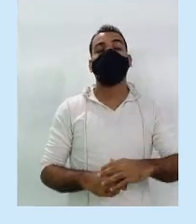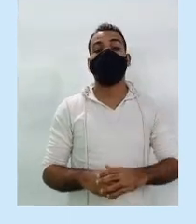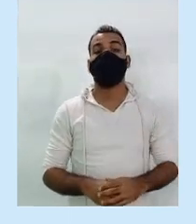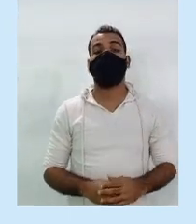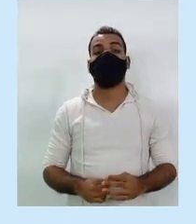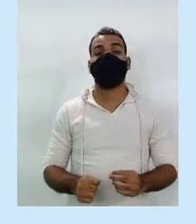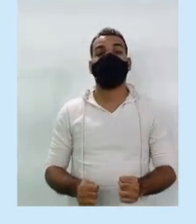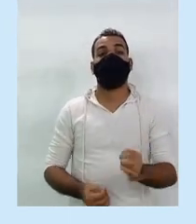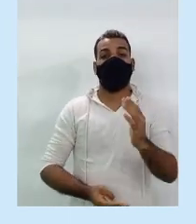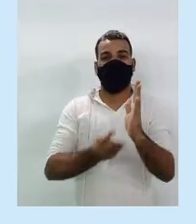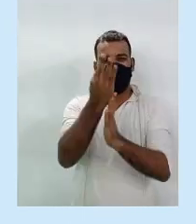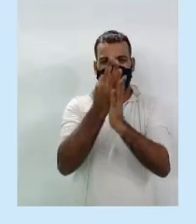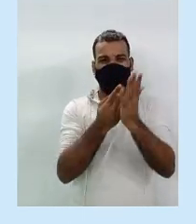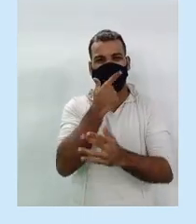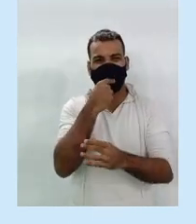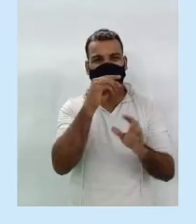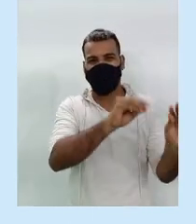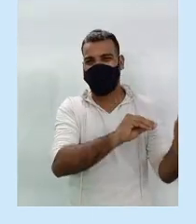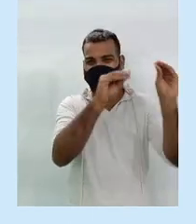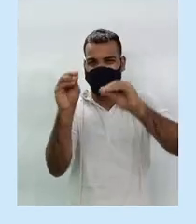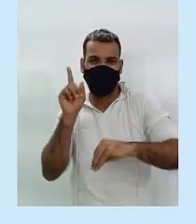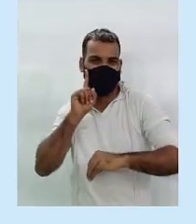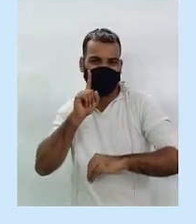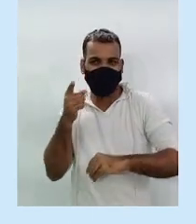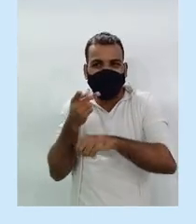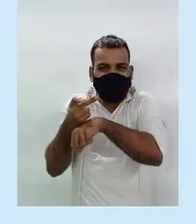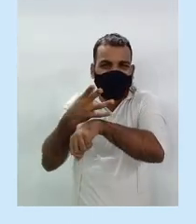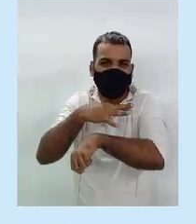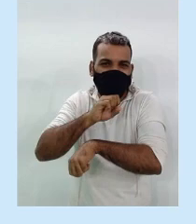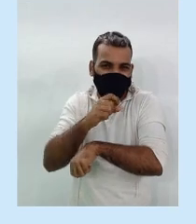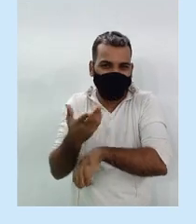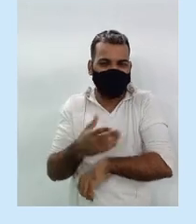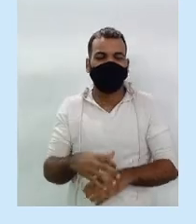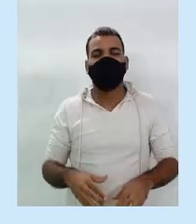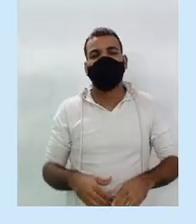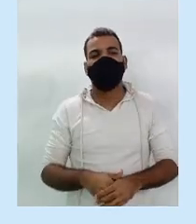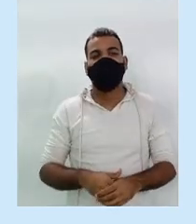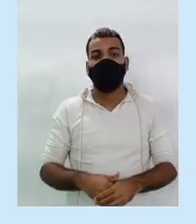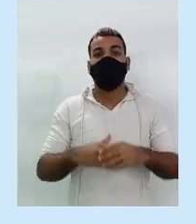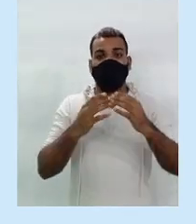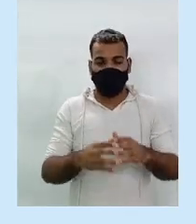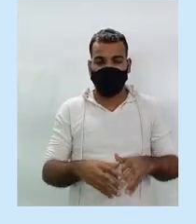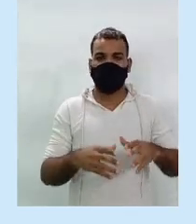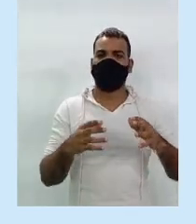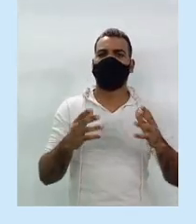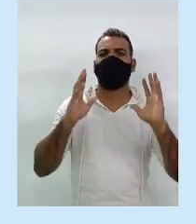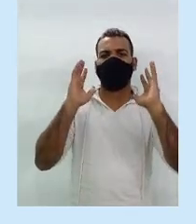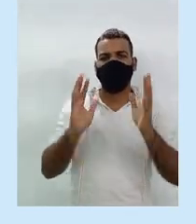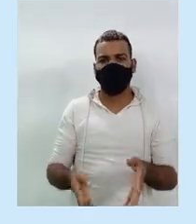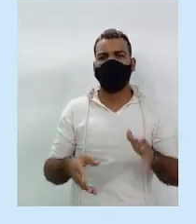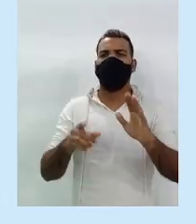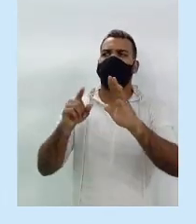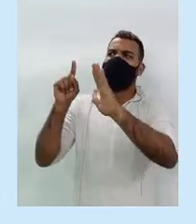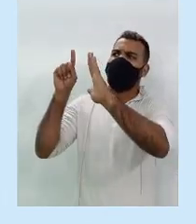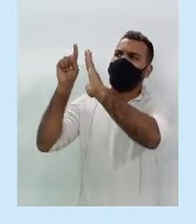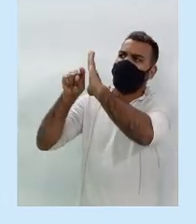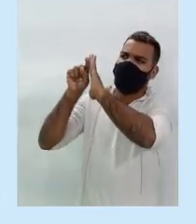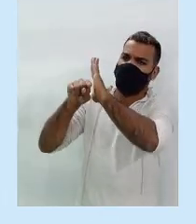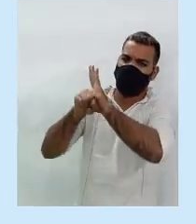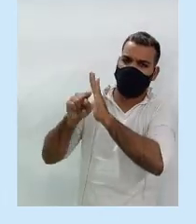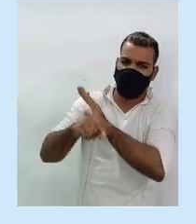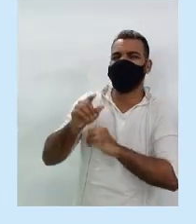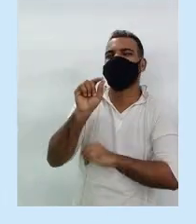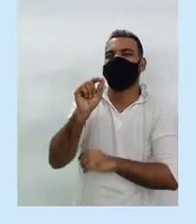jovem hondurenho. Gostaria que vocês observassem comigo. Depois que nós observamos aquelas perguntinhas que,